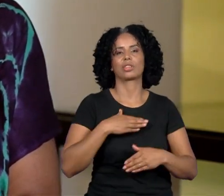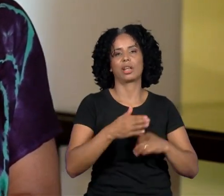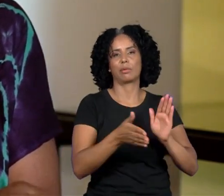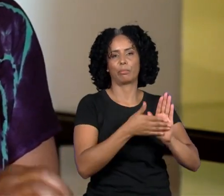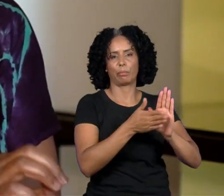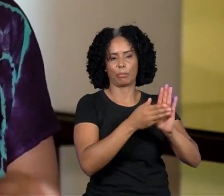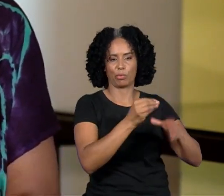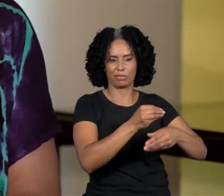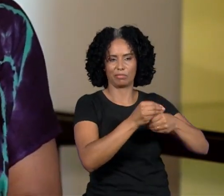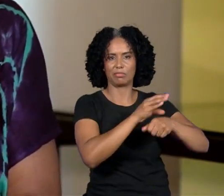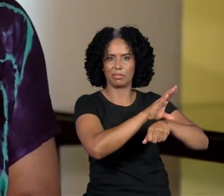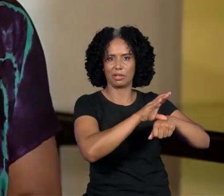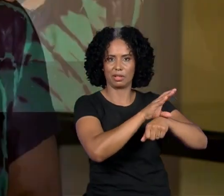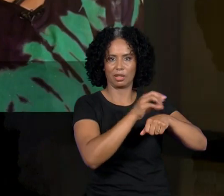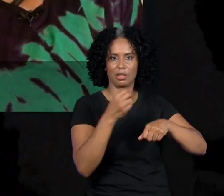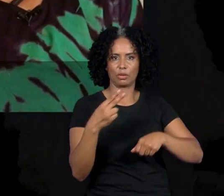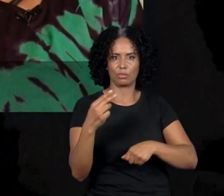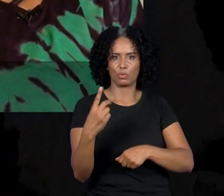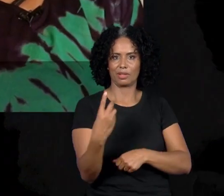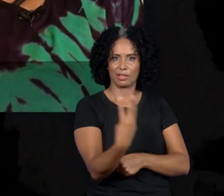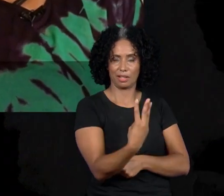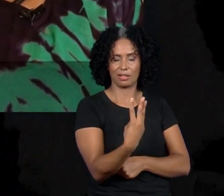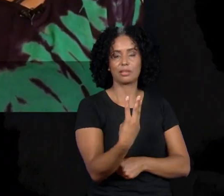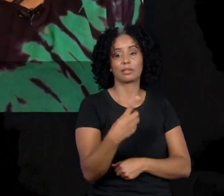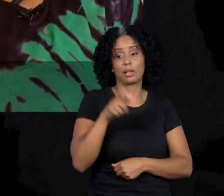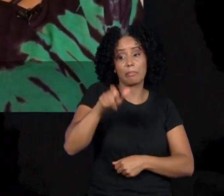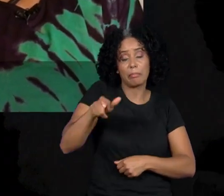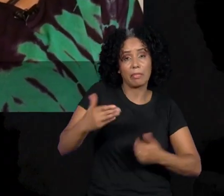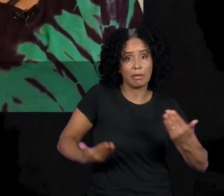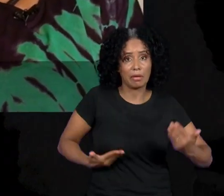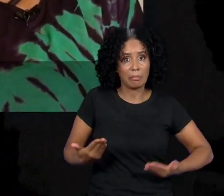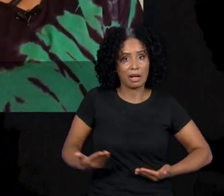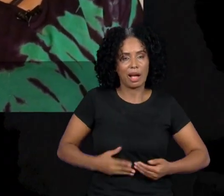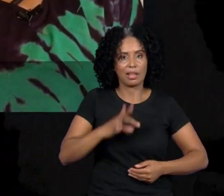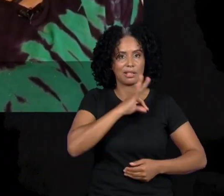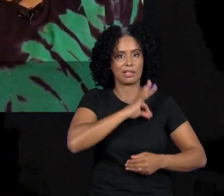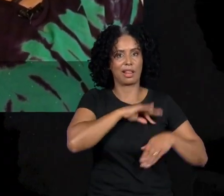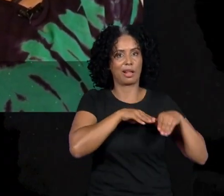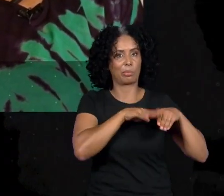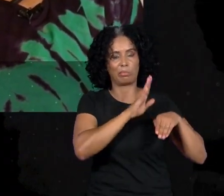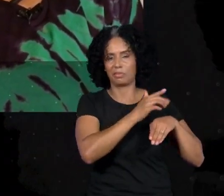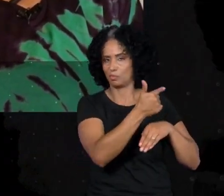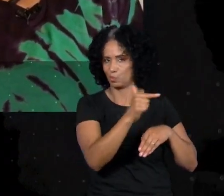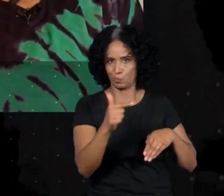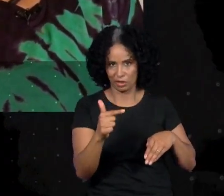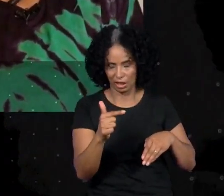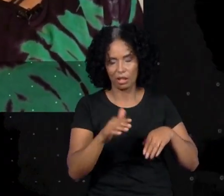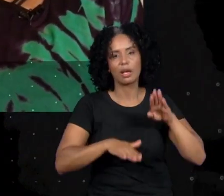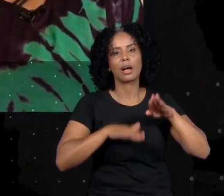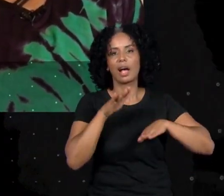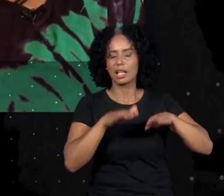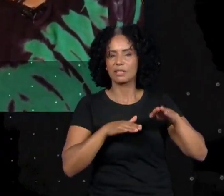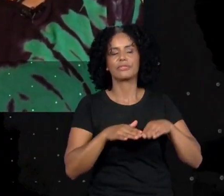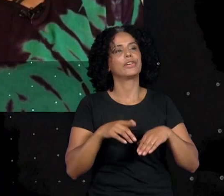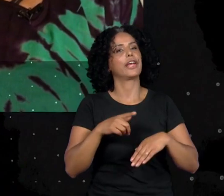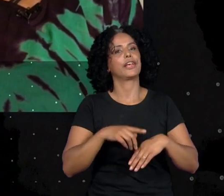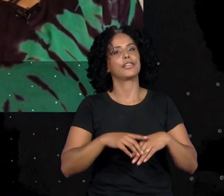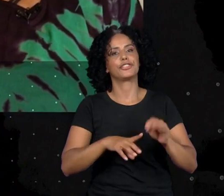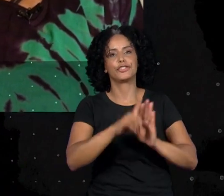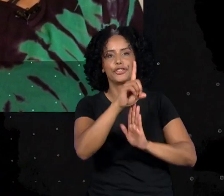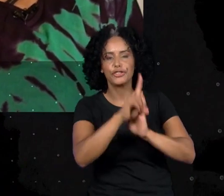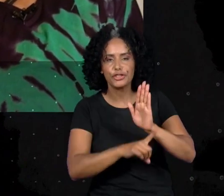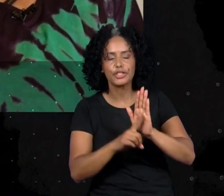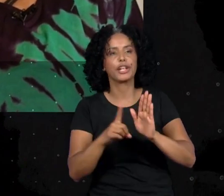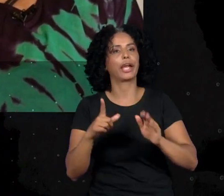As pessoas ainda continuam não recebendo o salário mínimo, muitas vezes não tem um vínculo,